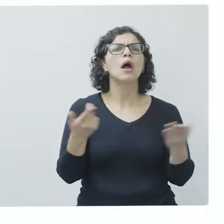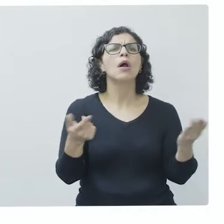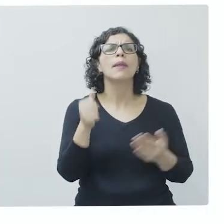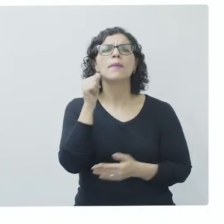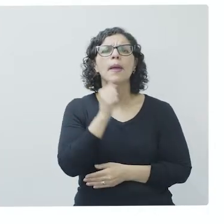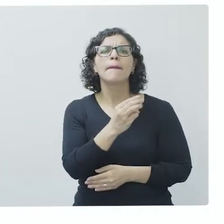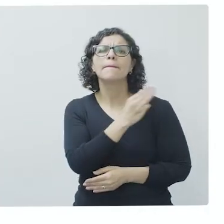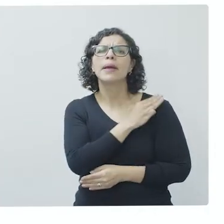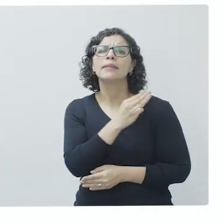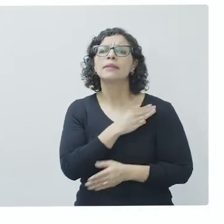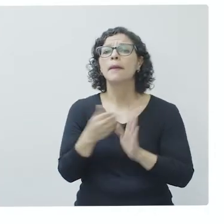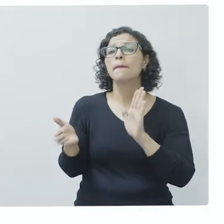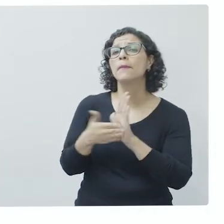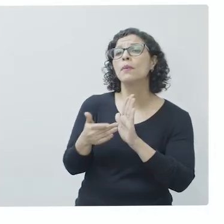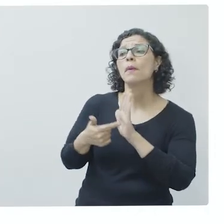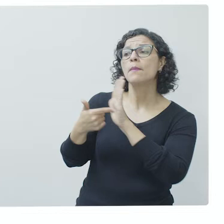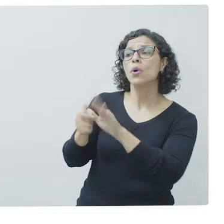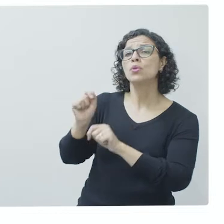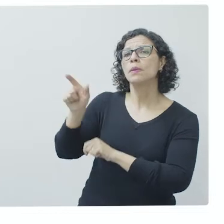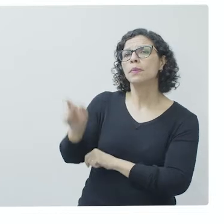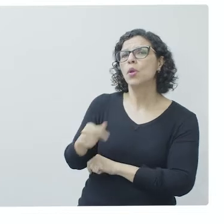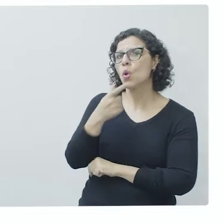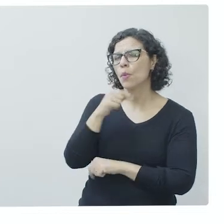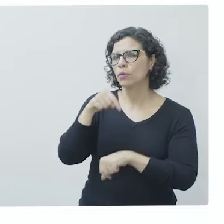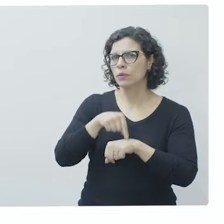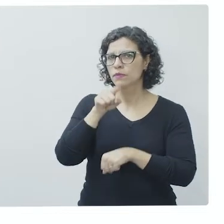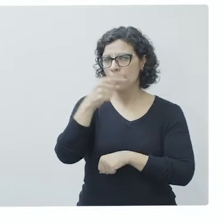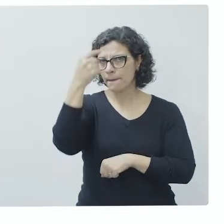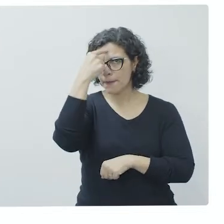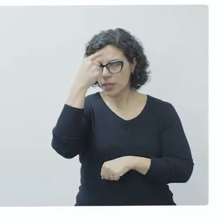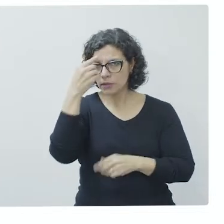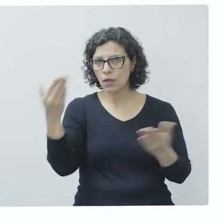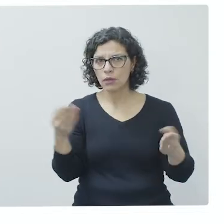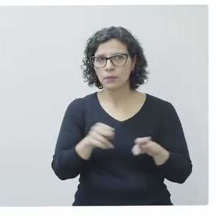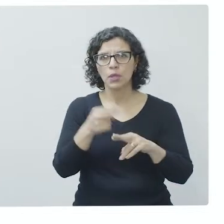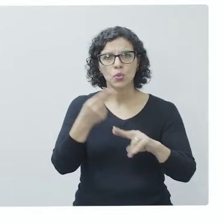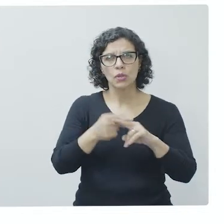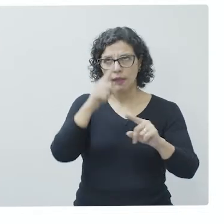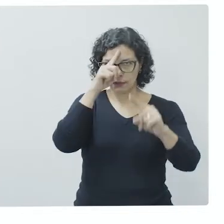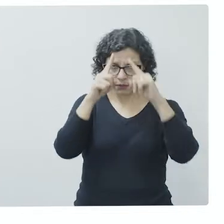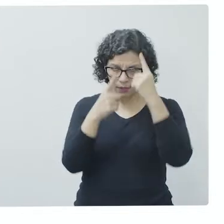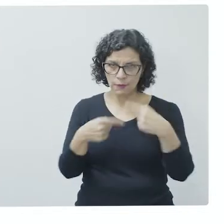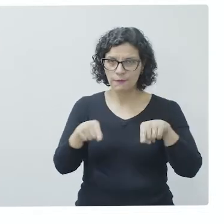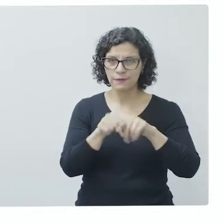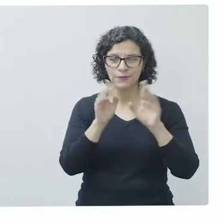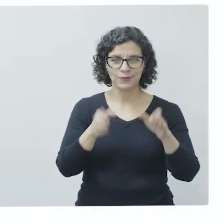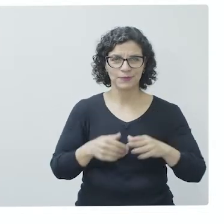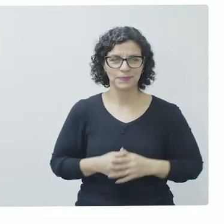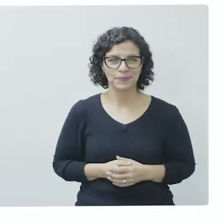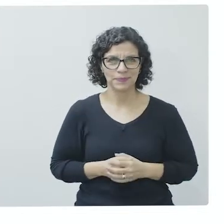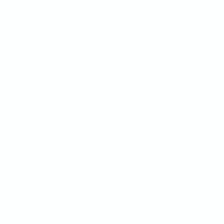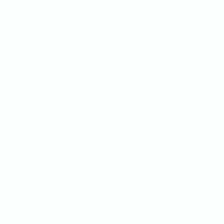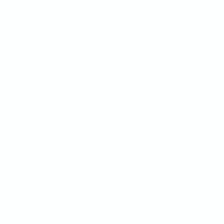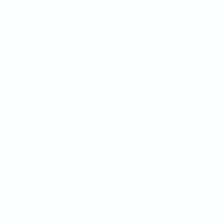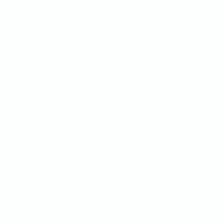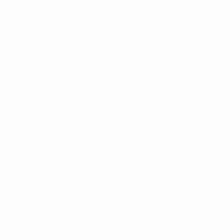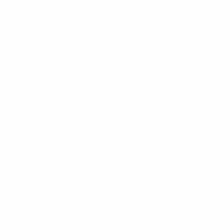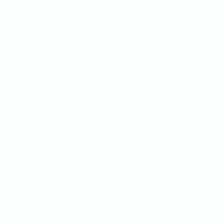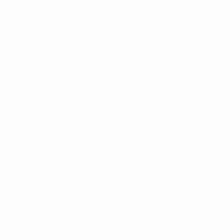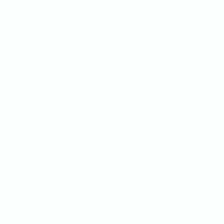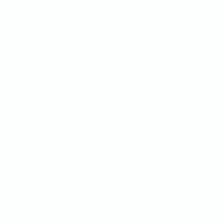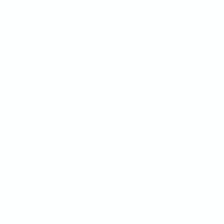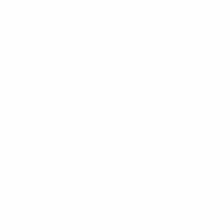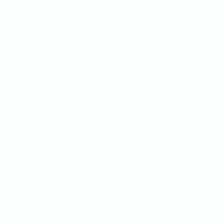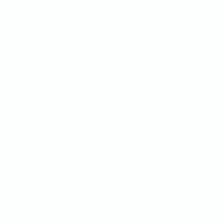madrinha poderia propor ao homem? Vou dar um tempinho para você pensar, usar a sua criatividade e eu já volto.